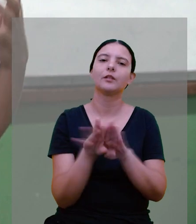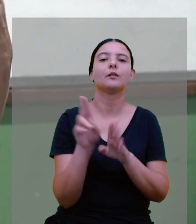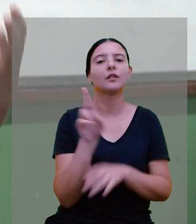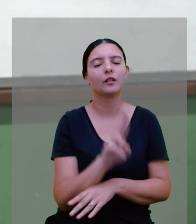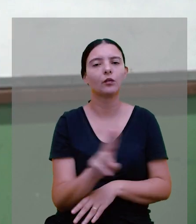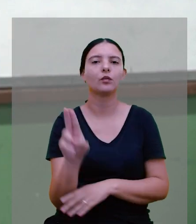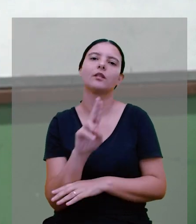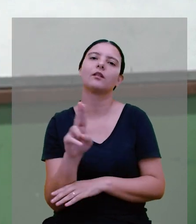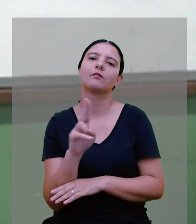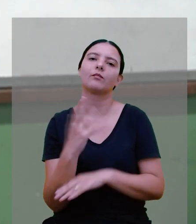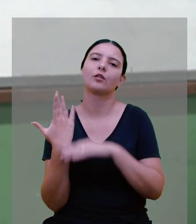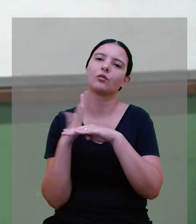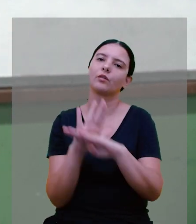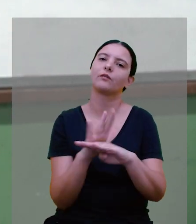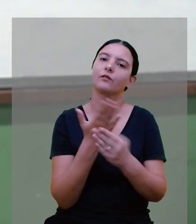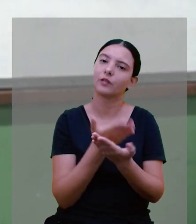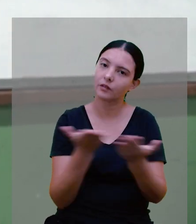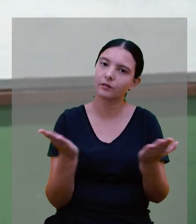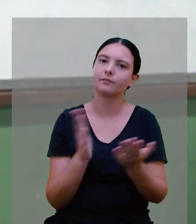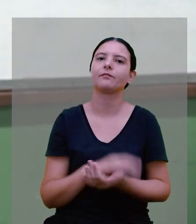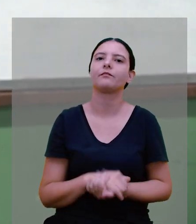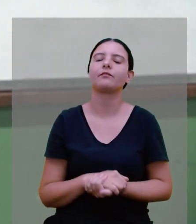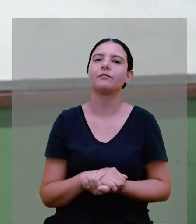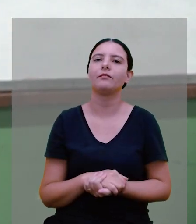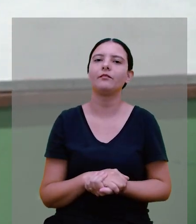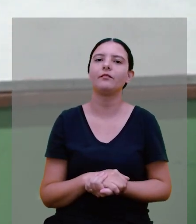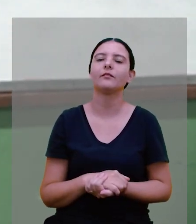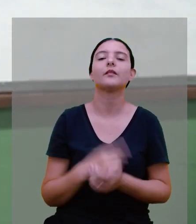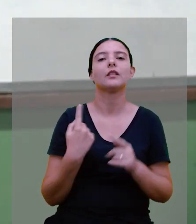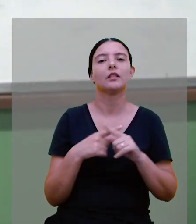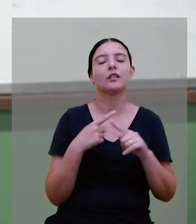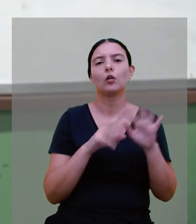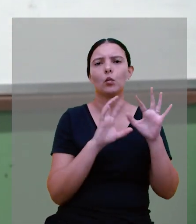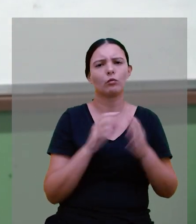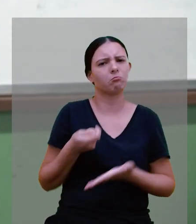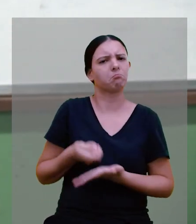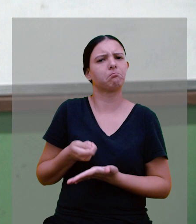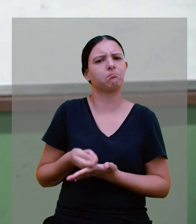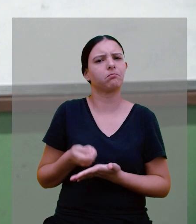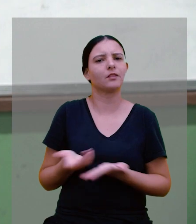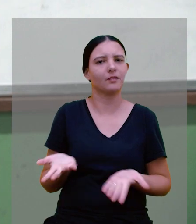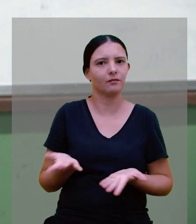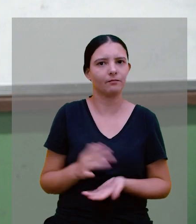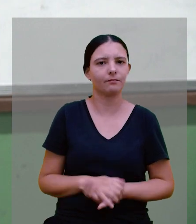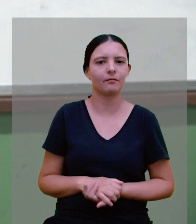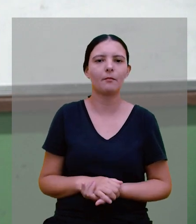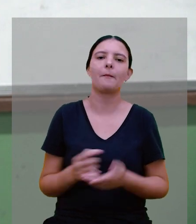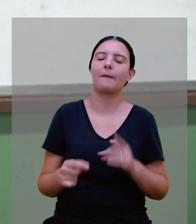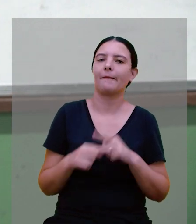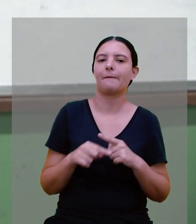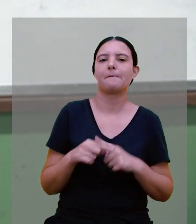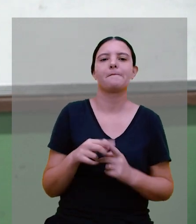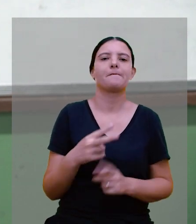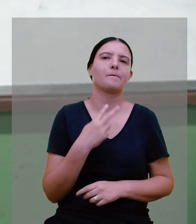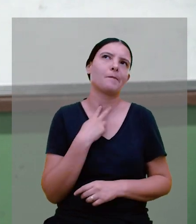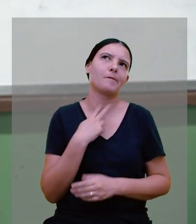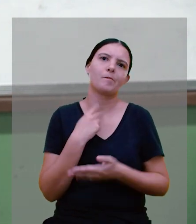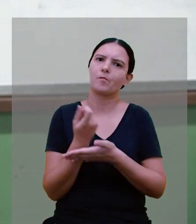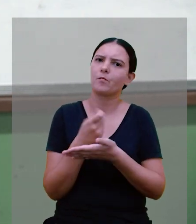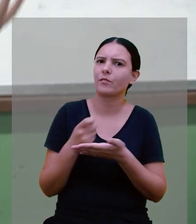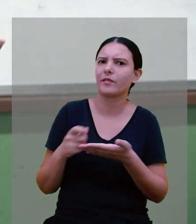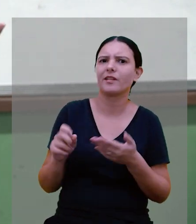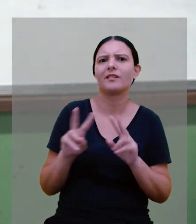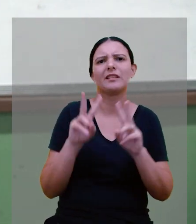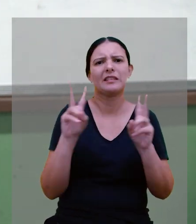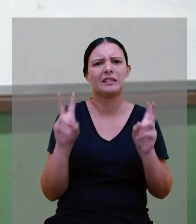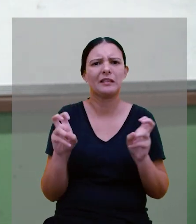elas a favor de vocês. Para vocês usarem a língua como contestação. Né? Eu não posso escrever sobre os